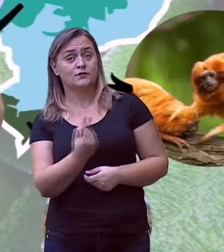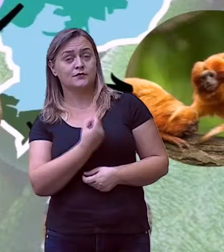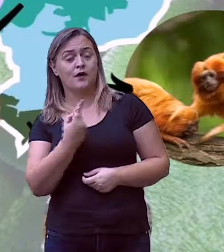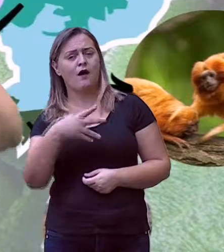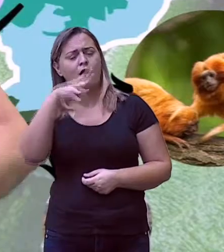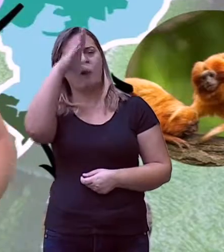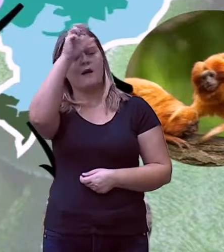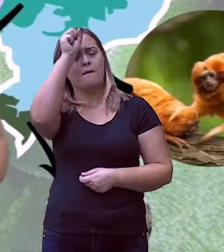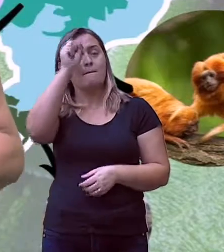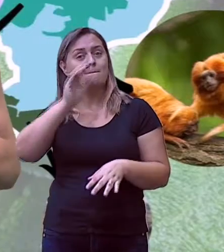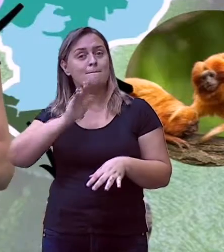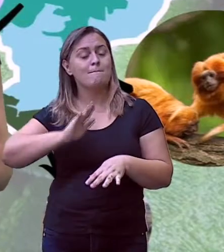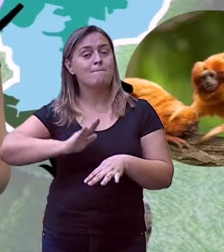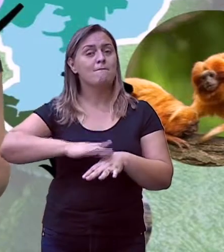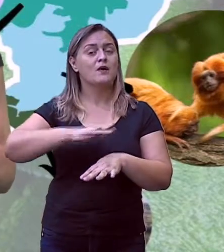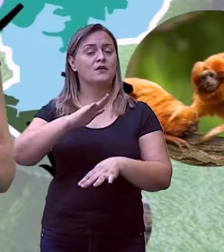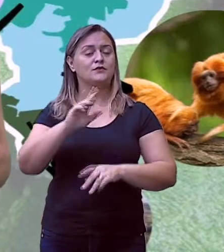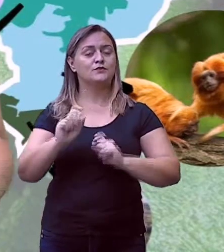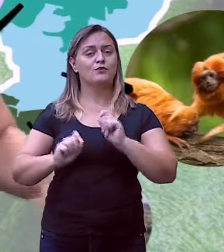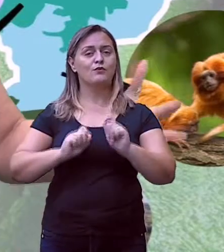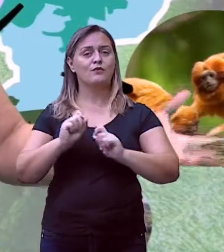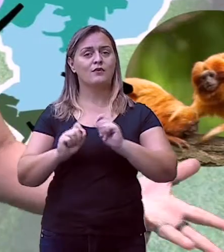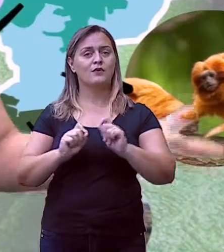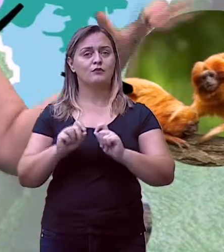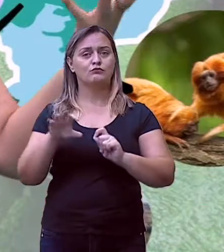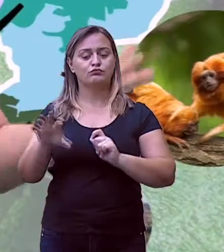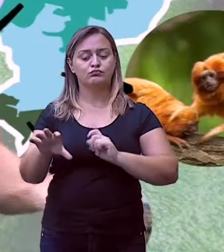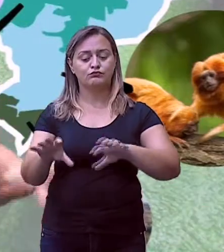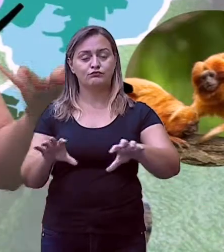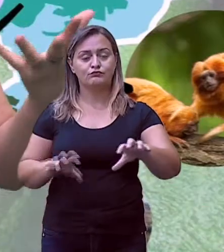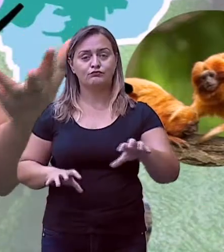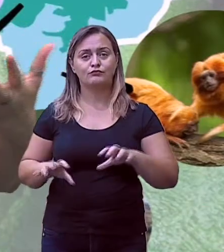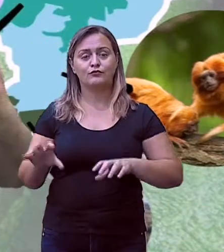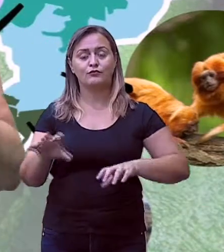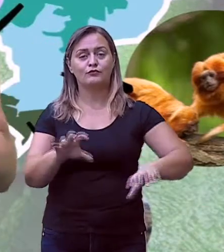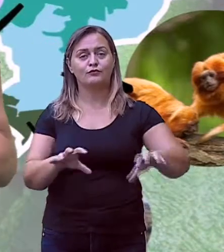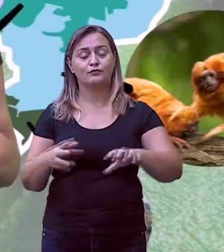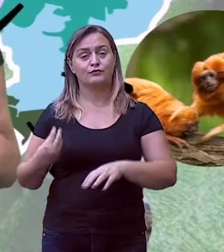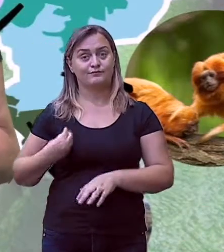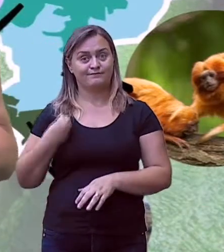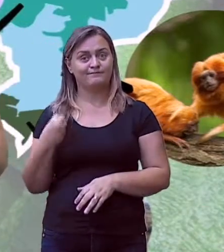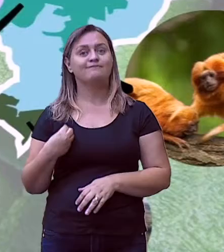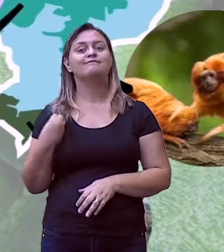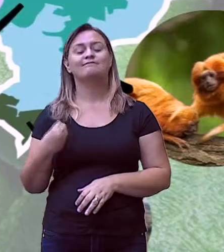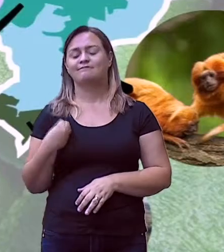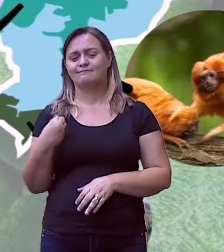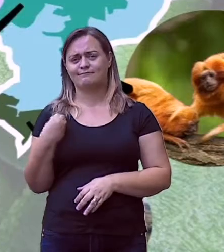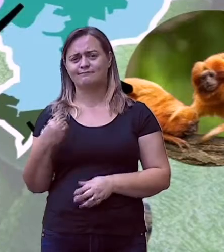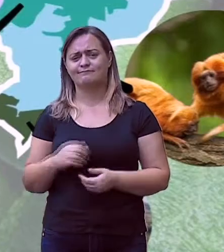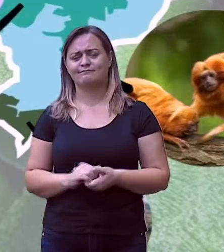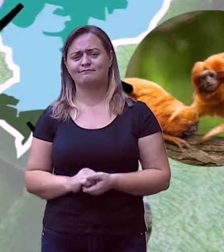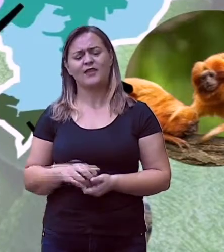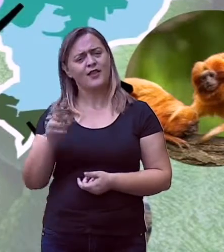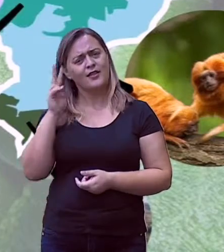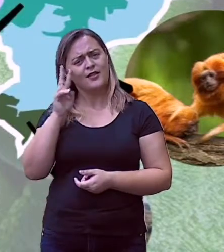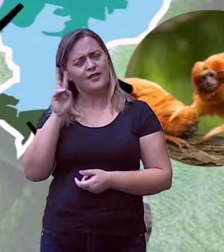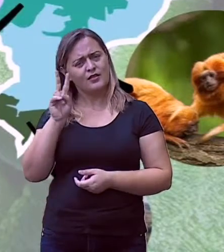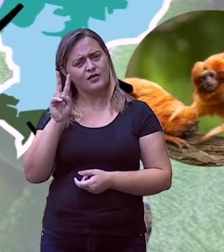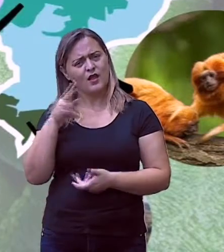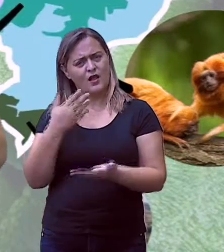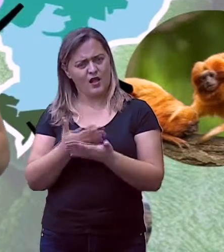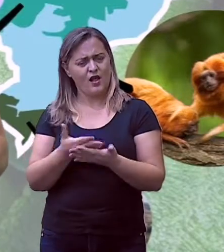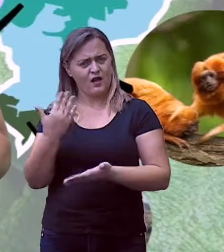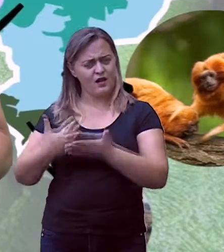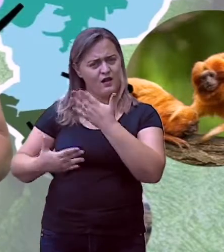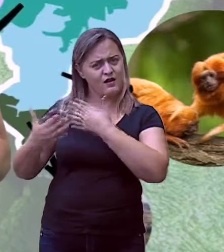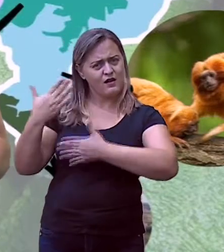um pouquinho na nossa aula de ciências sobre os nossos biomas. Lembra que na última aula a gente